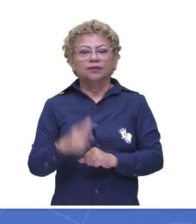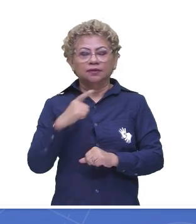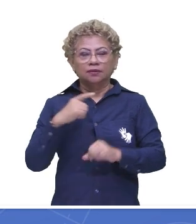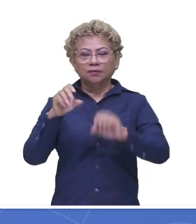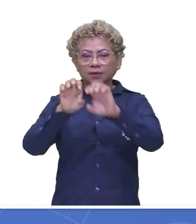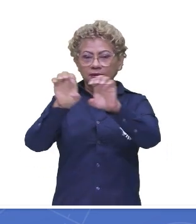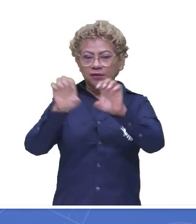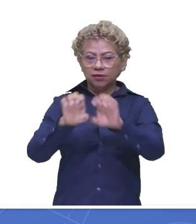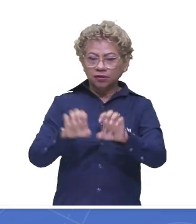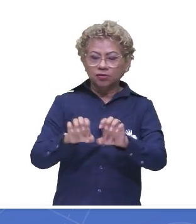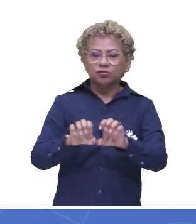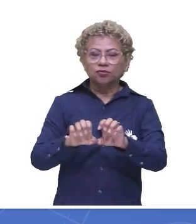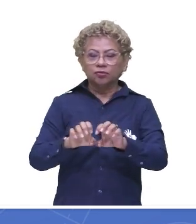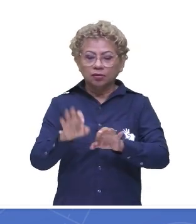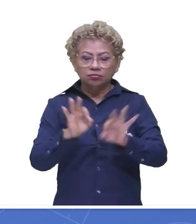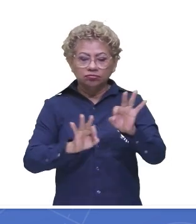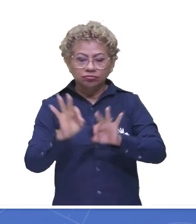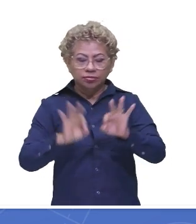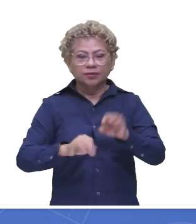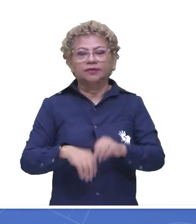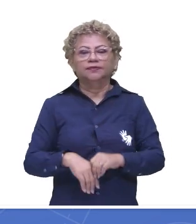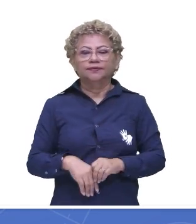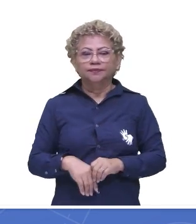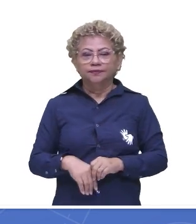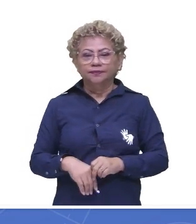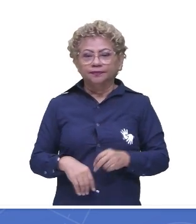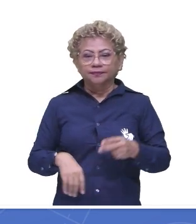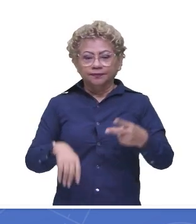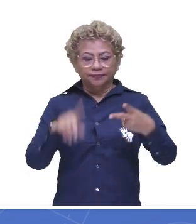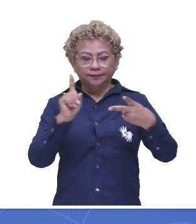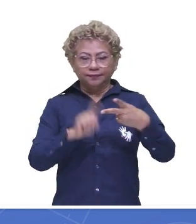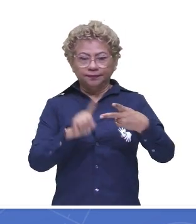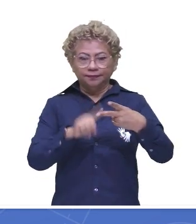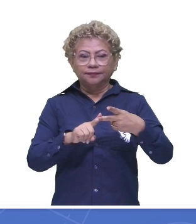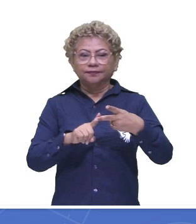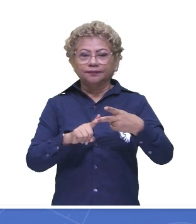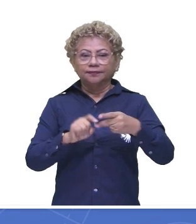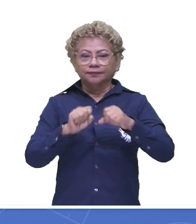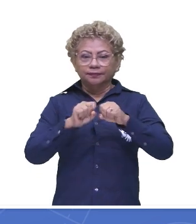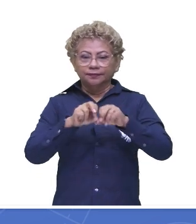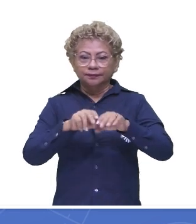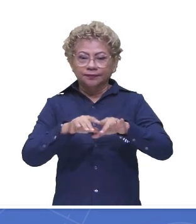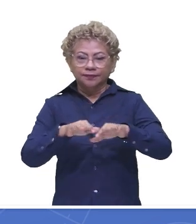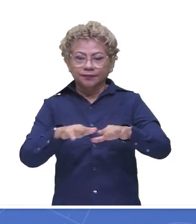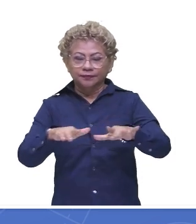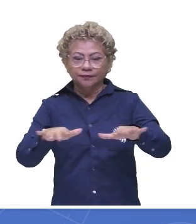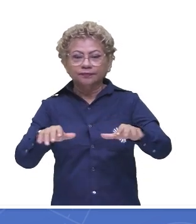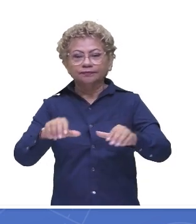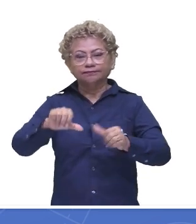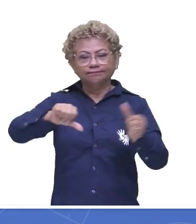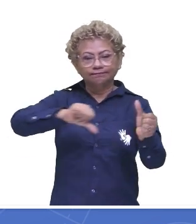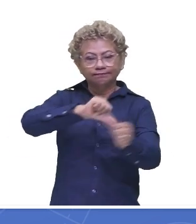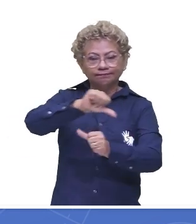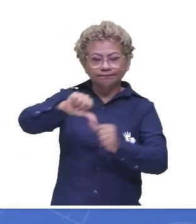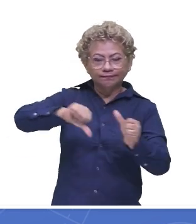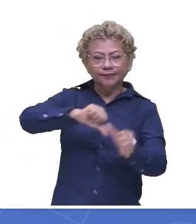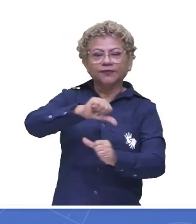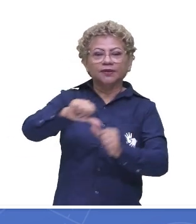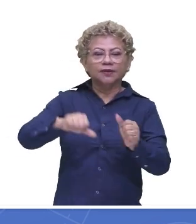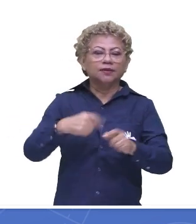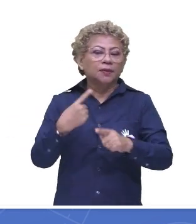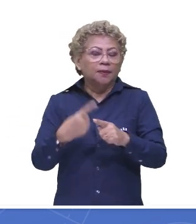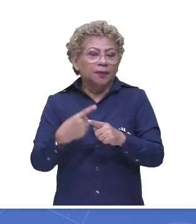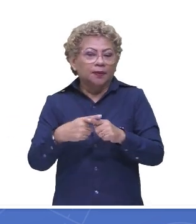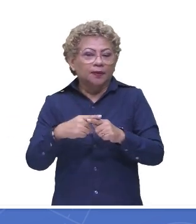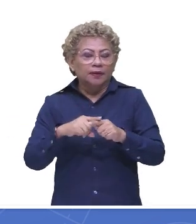estrutura organizada. Nos líquidos, nós já temos aí uma forma variável, não é? Por quê? Porque o líquido, ele vai